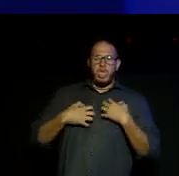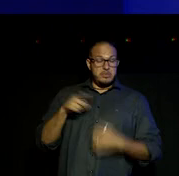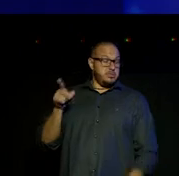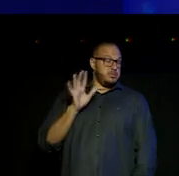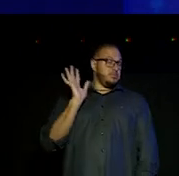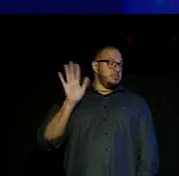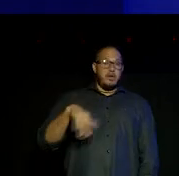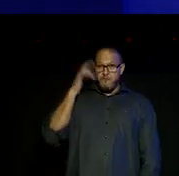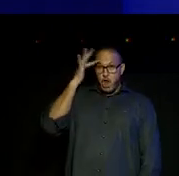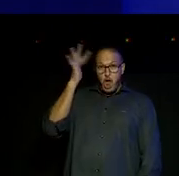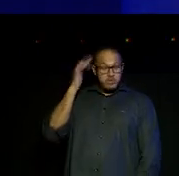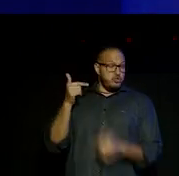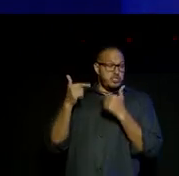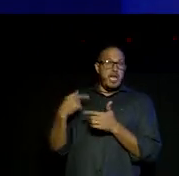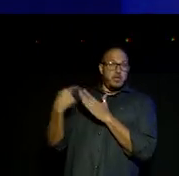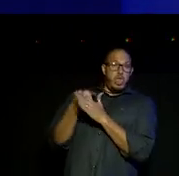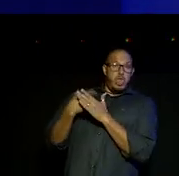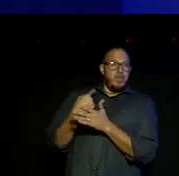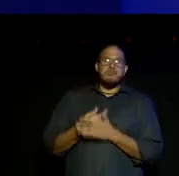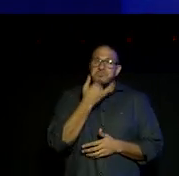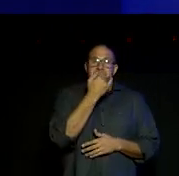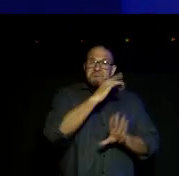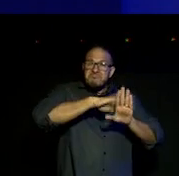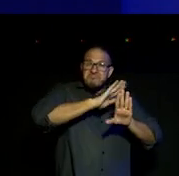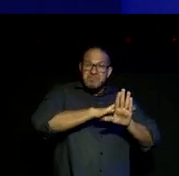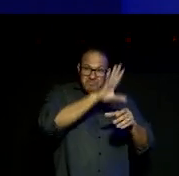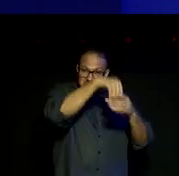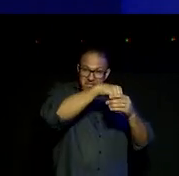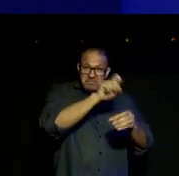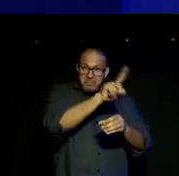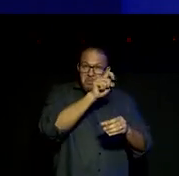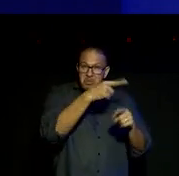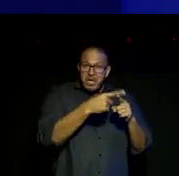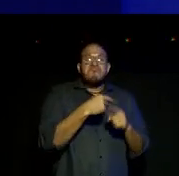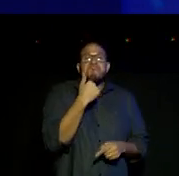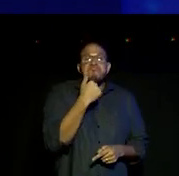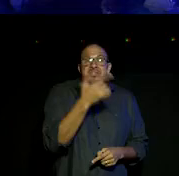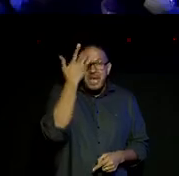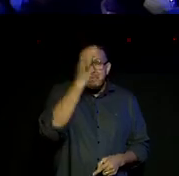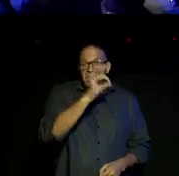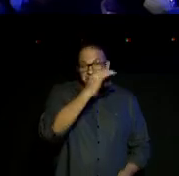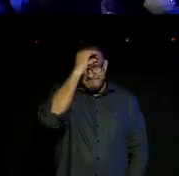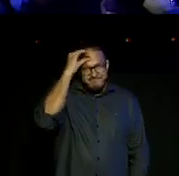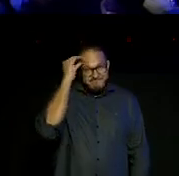é chato. Acho que elas não têm o porquê, nem é importante.